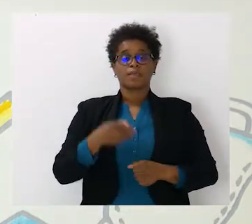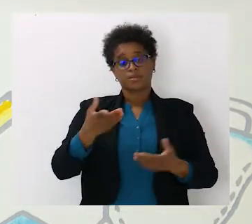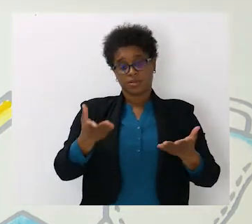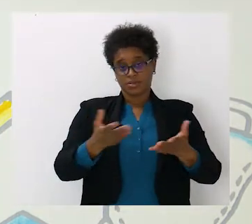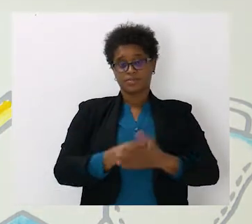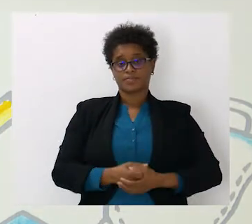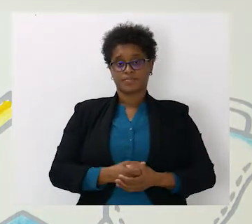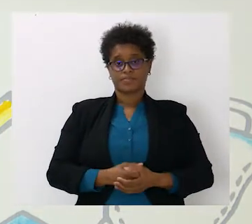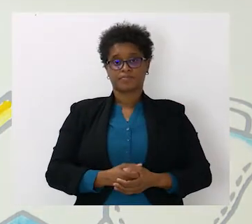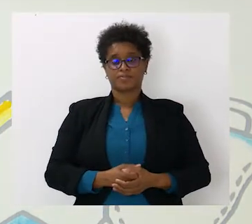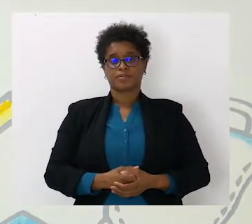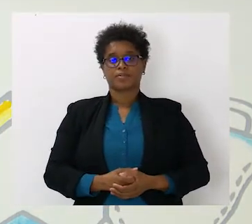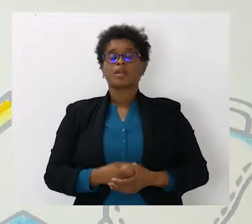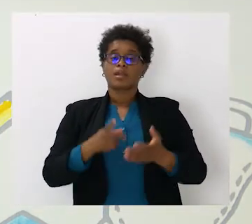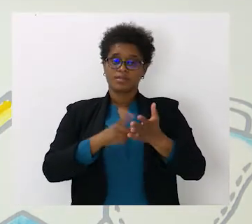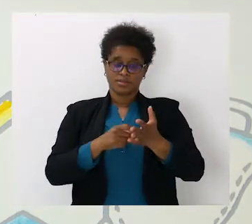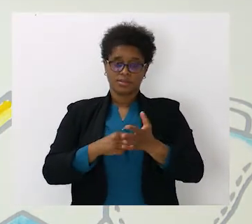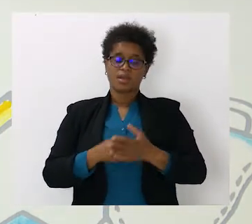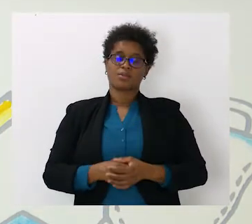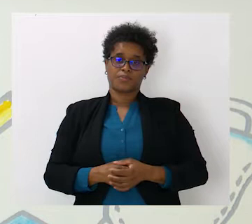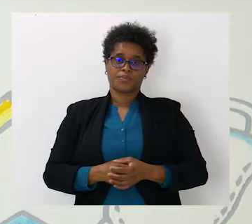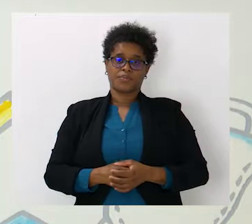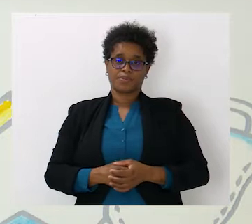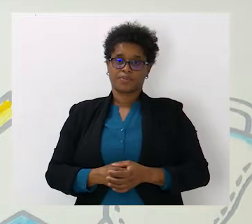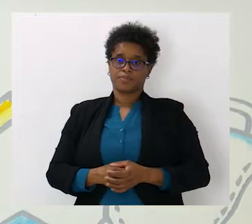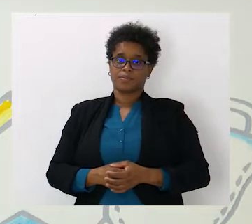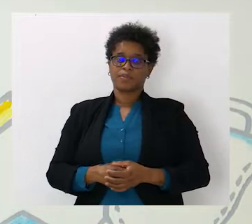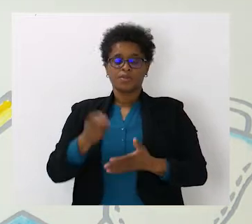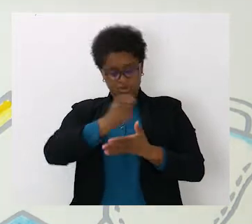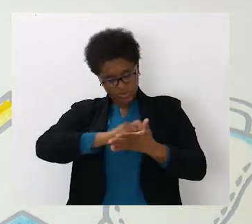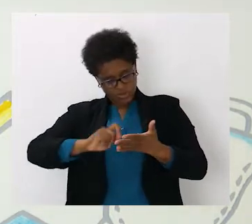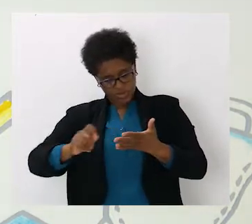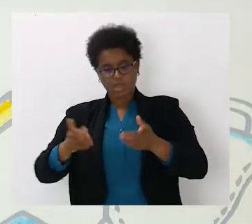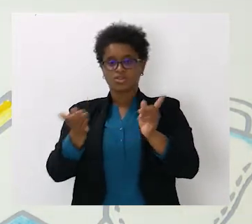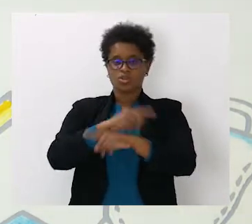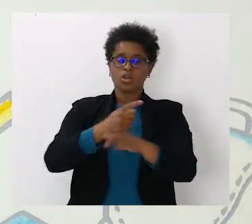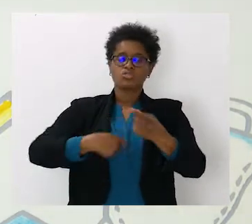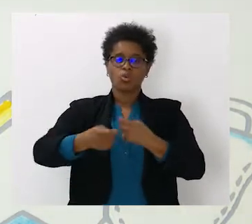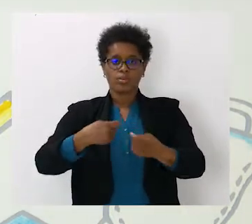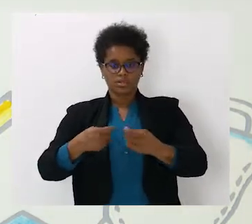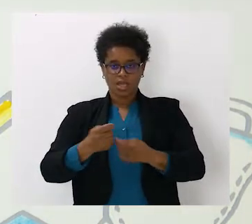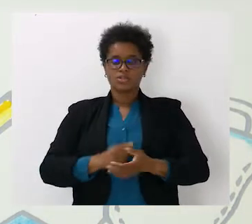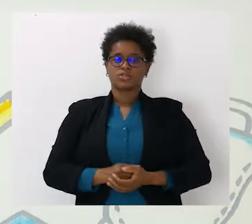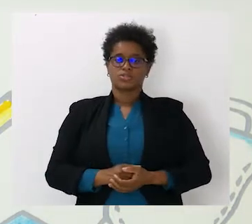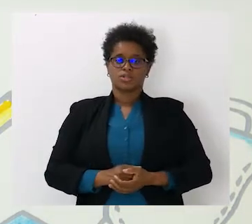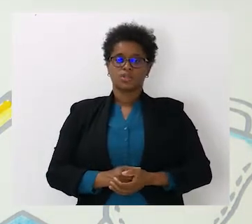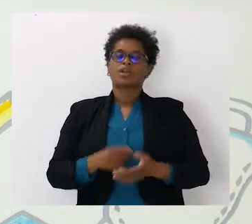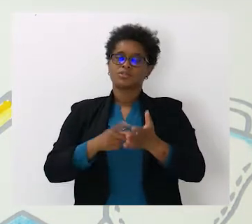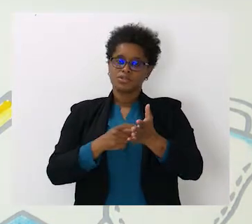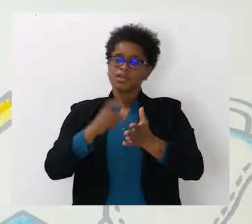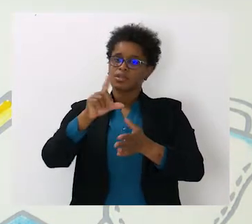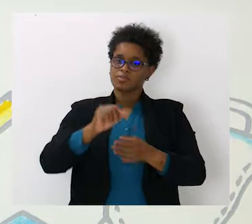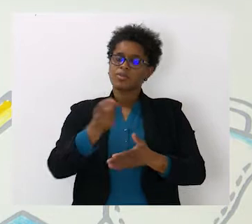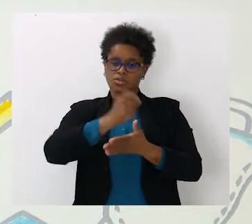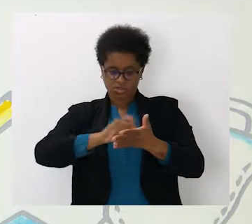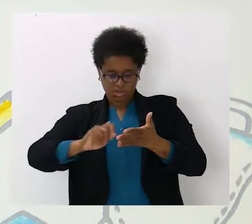e nesse caso era necessário registrar as trocas comerciais, era